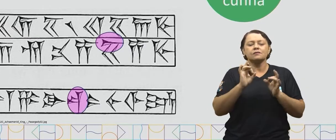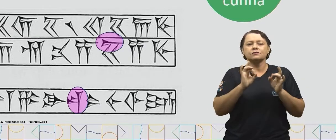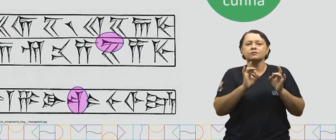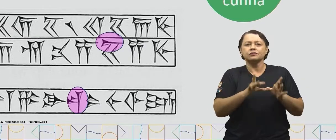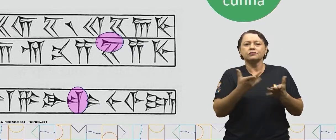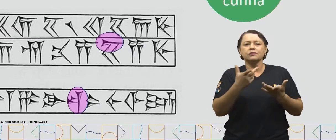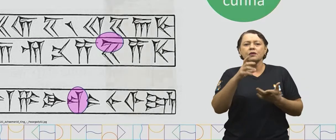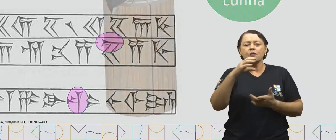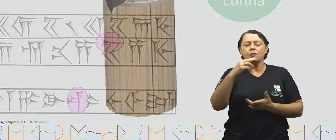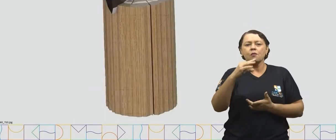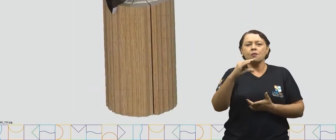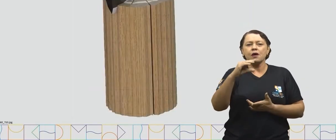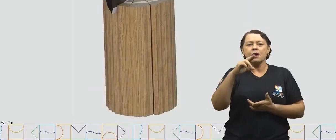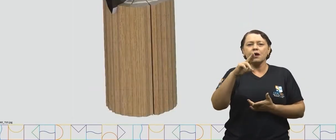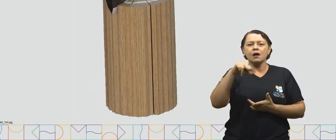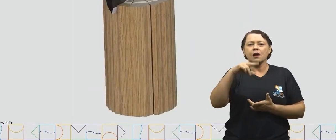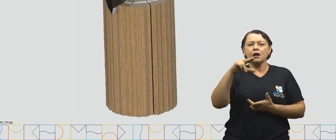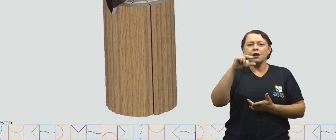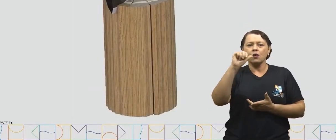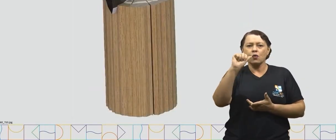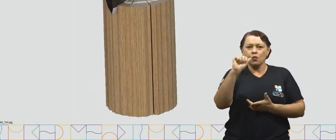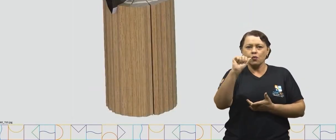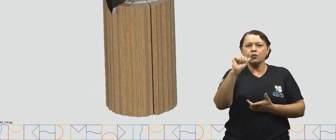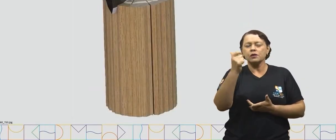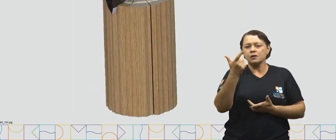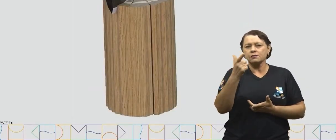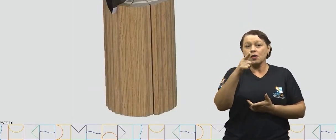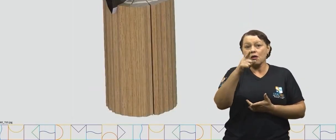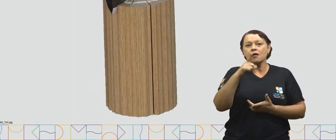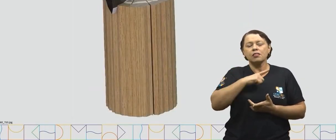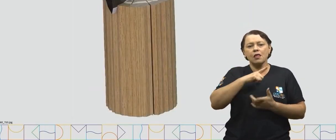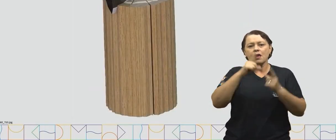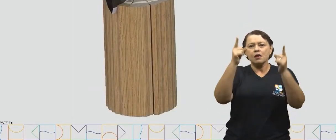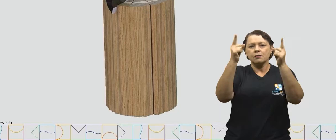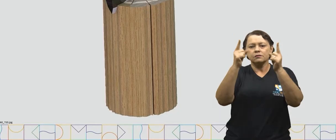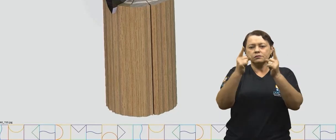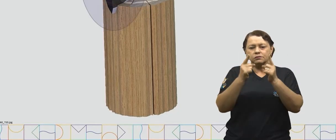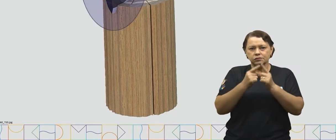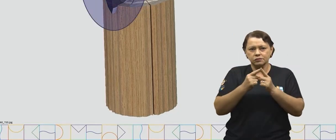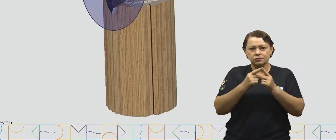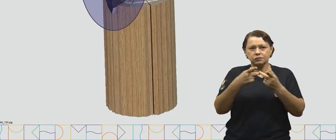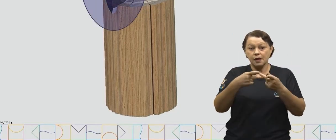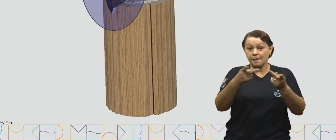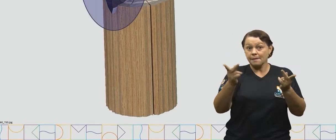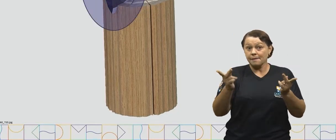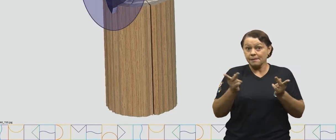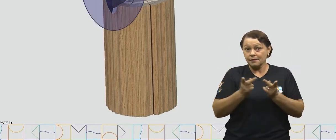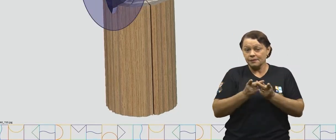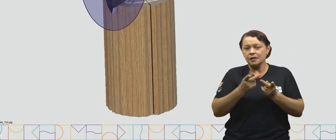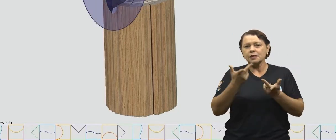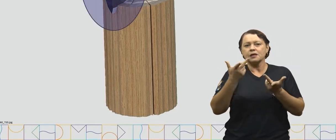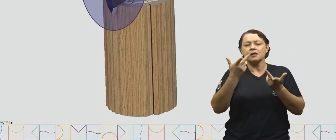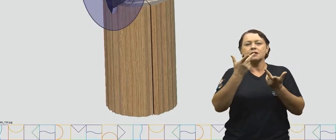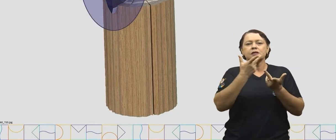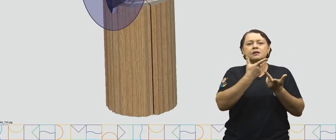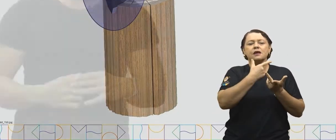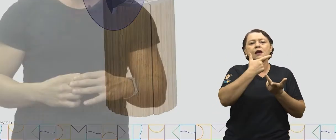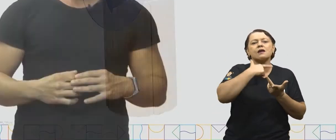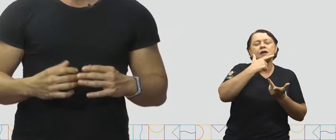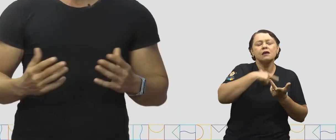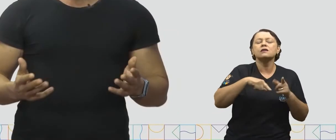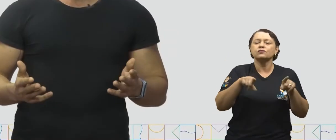por uma cunha. A lâmina do machado, por exemplo, é em forma de cunha. Este pedaço de queijo